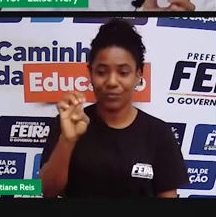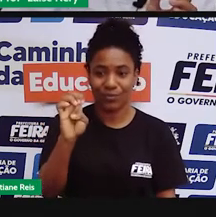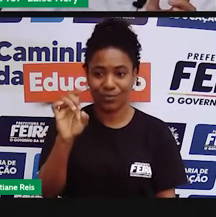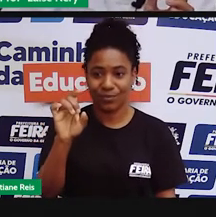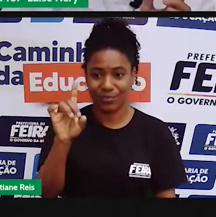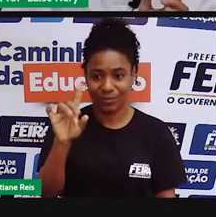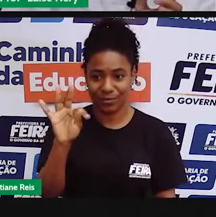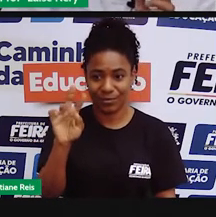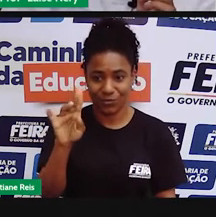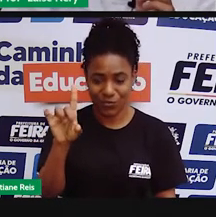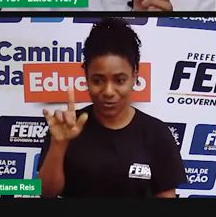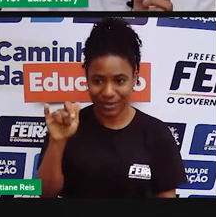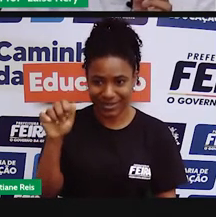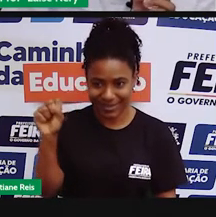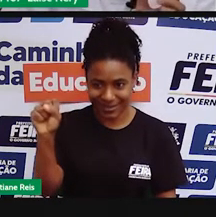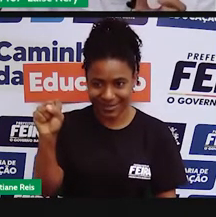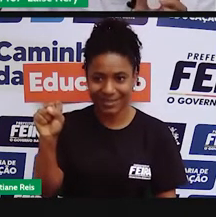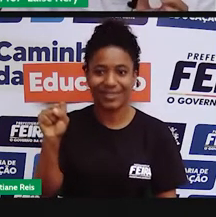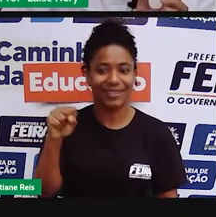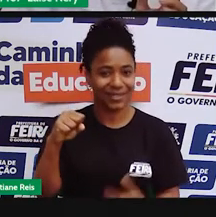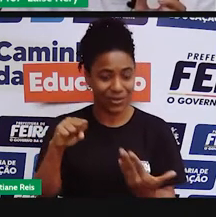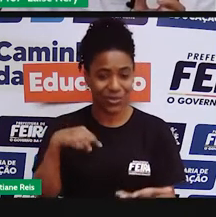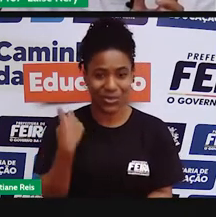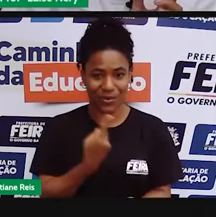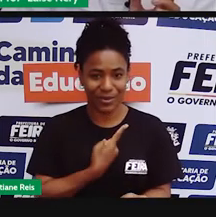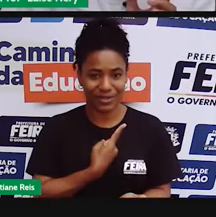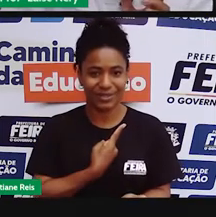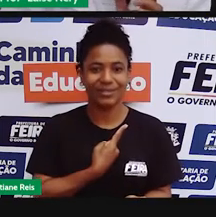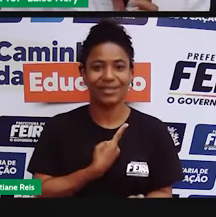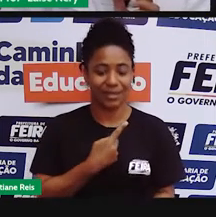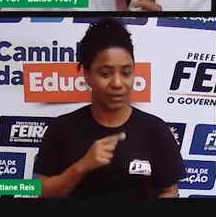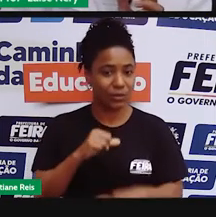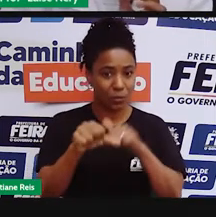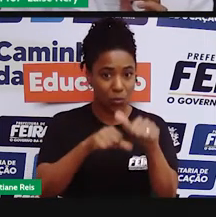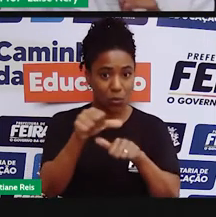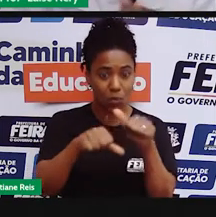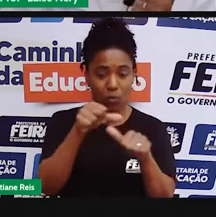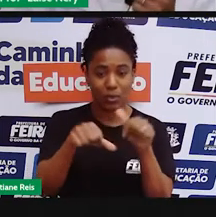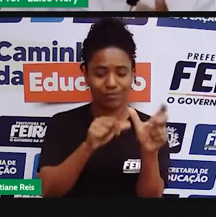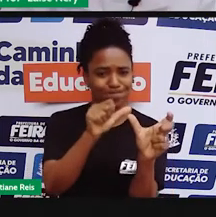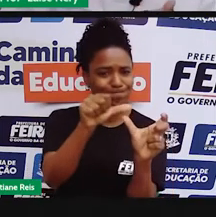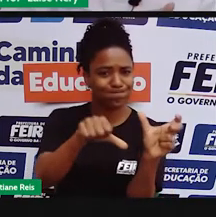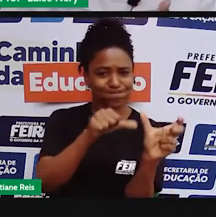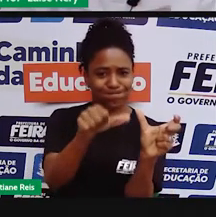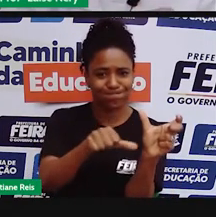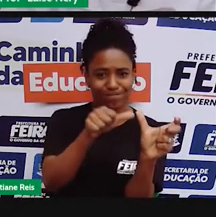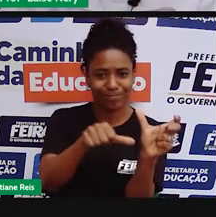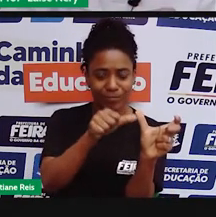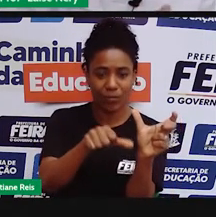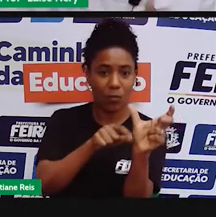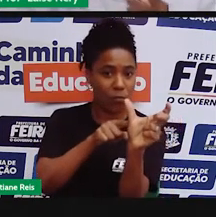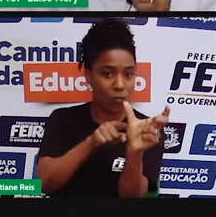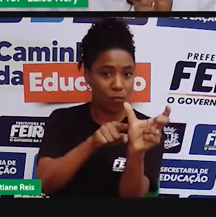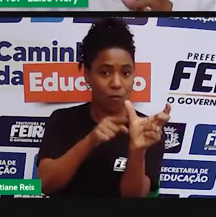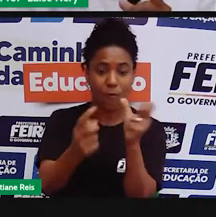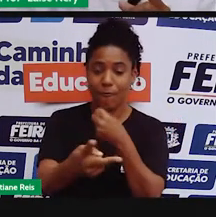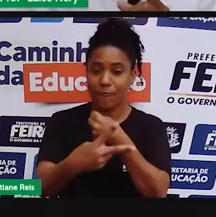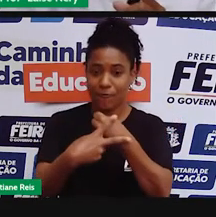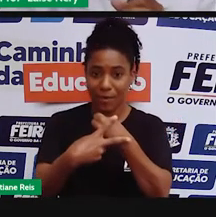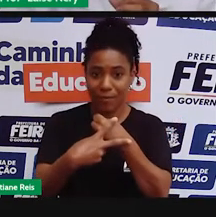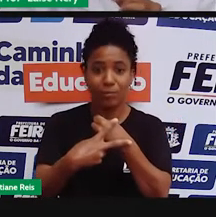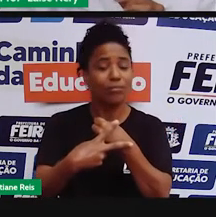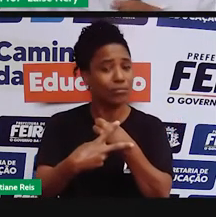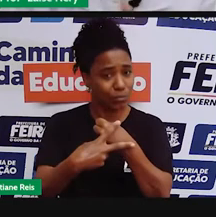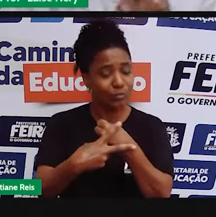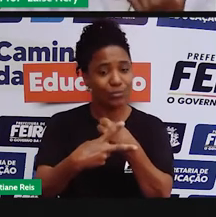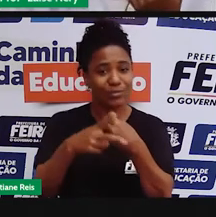estuda, nós estudamos, vós estudais, elas estudam. O verbo é o mesmo, mas